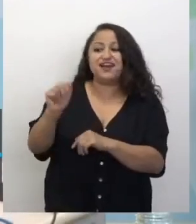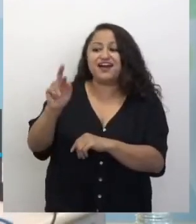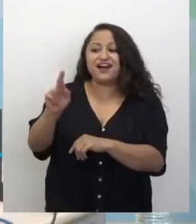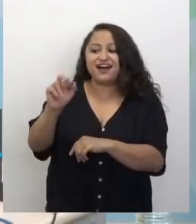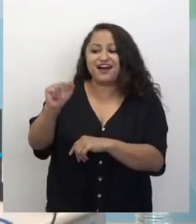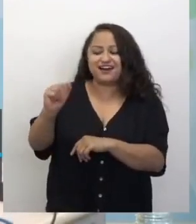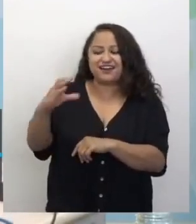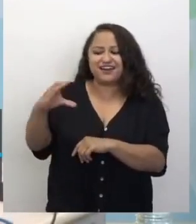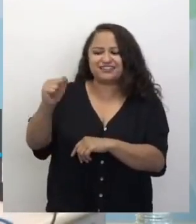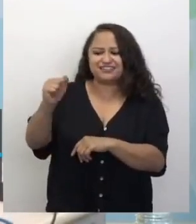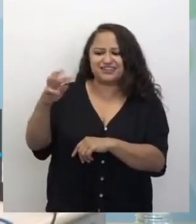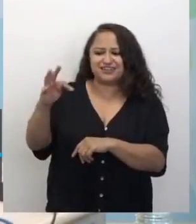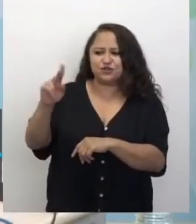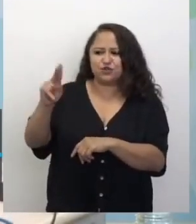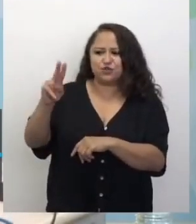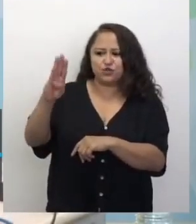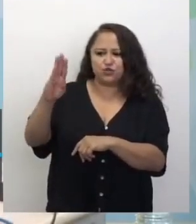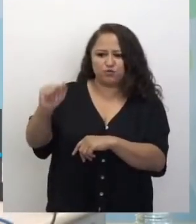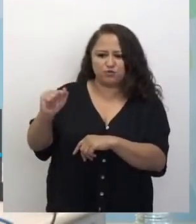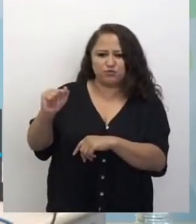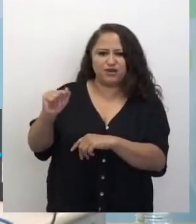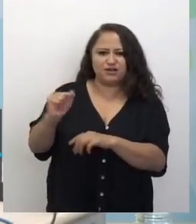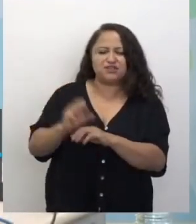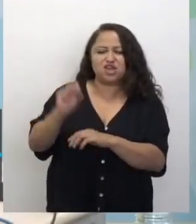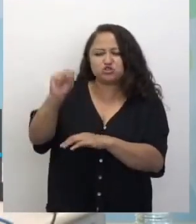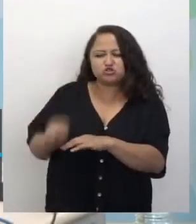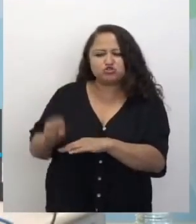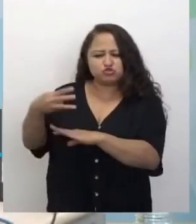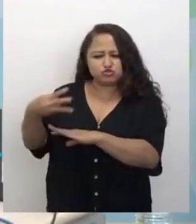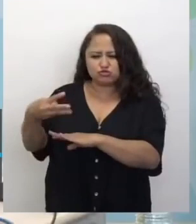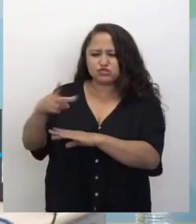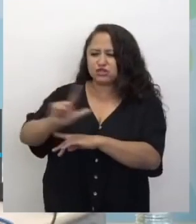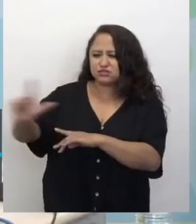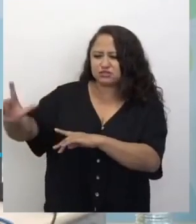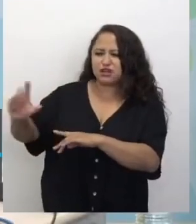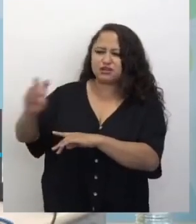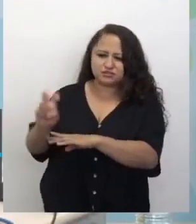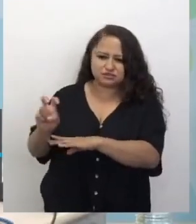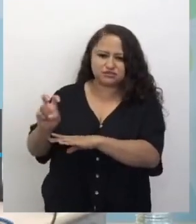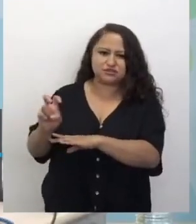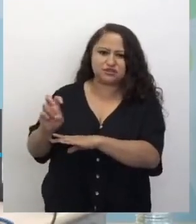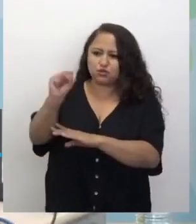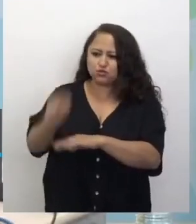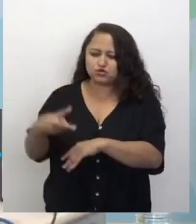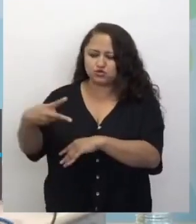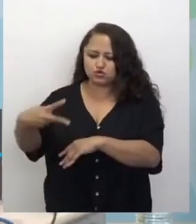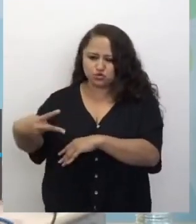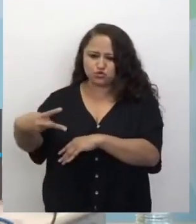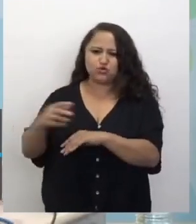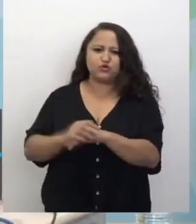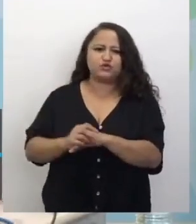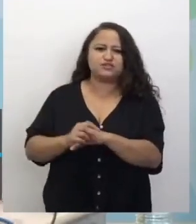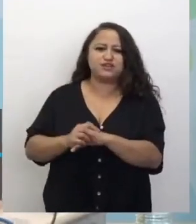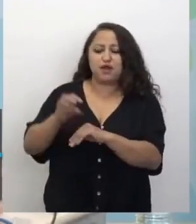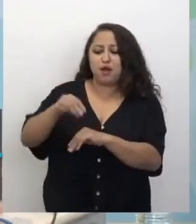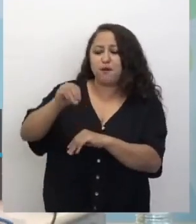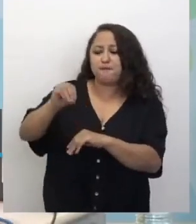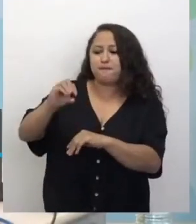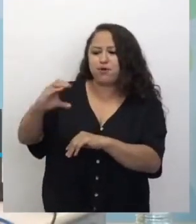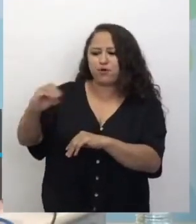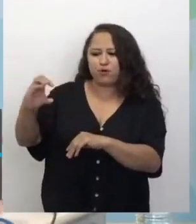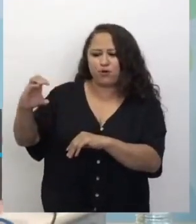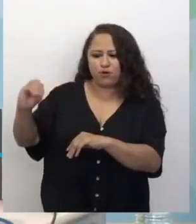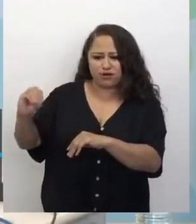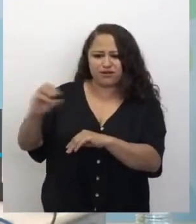diretorias Sul 3, Leste 5, Sul 2, Centro, Centro-Oeste, isso mesmo. Águas de São Pedro, Mococa, Francisco